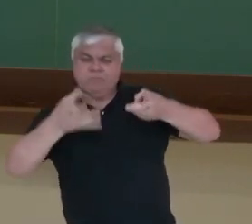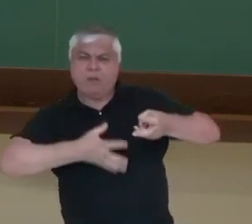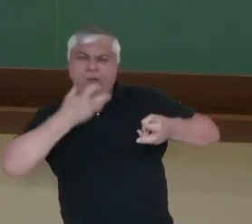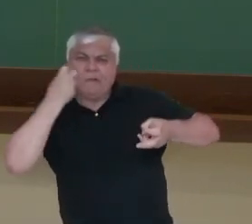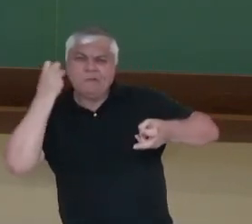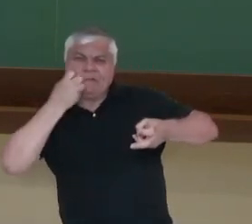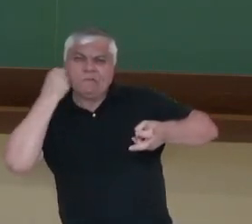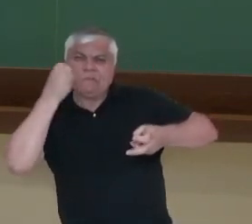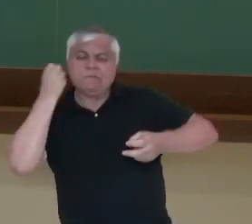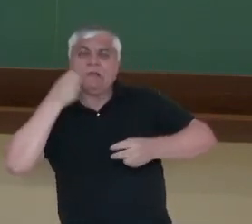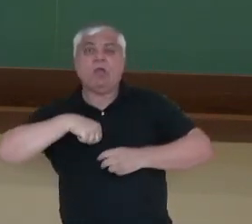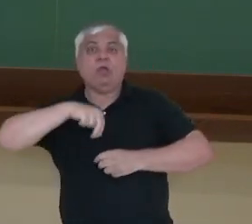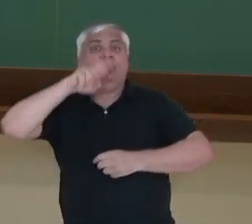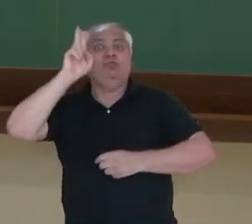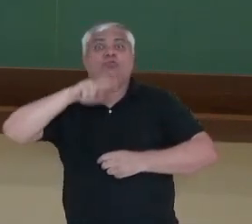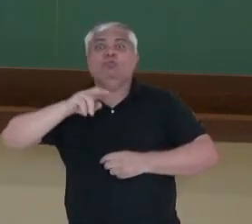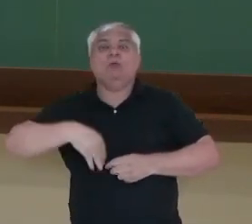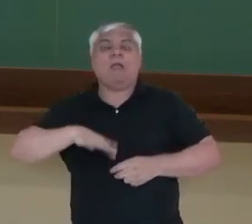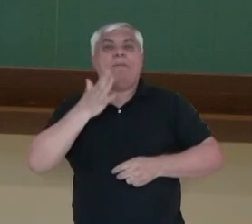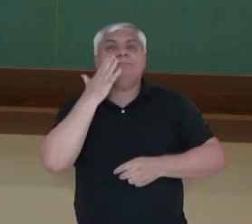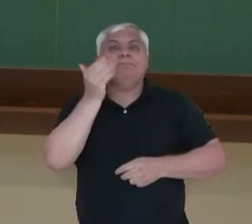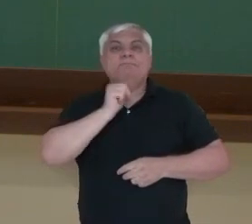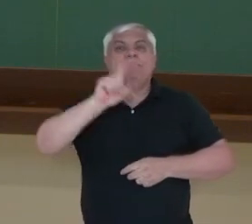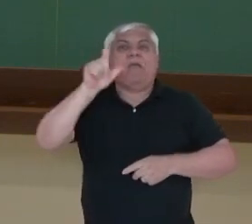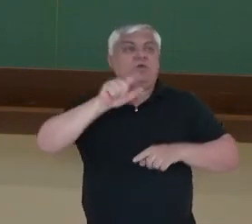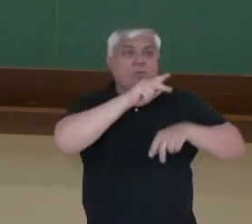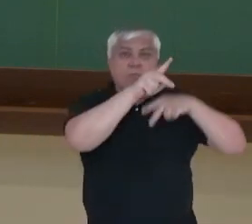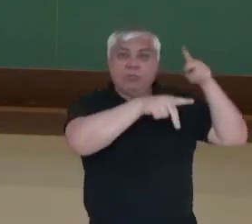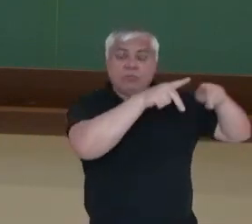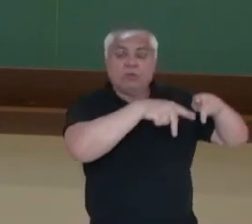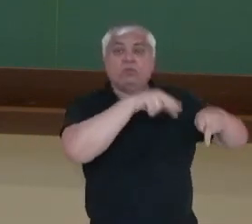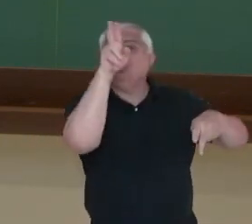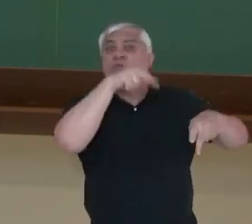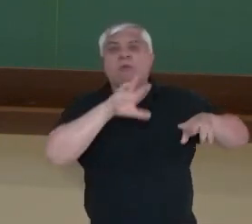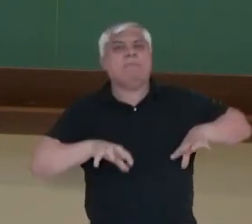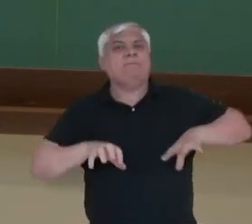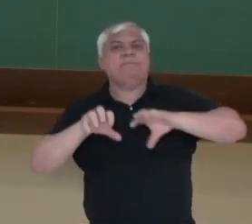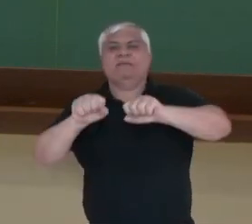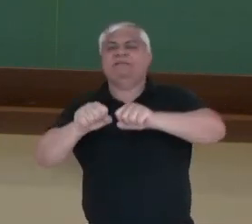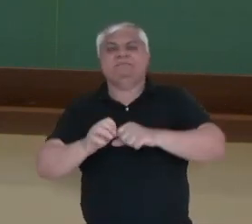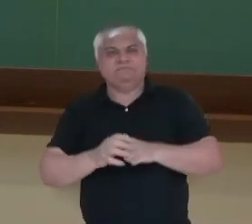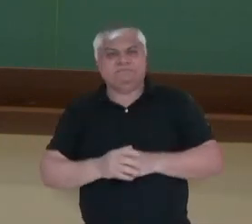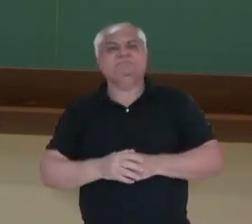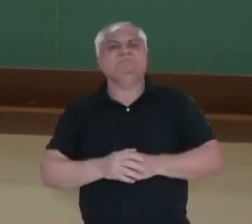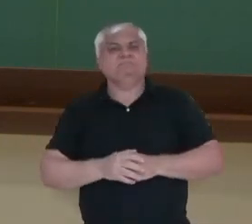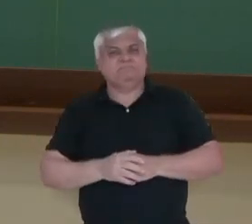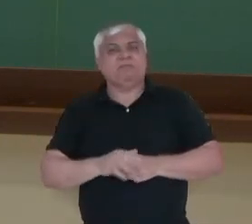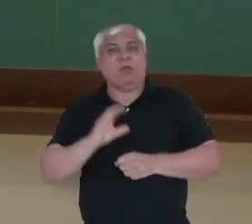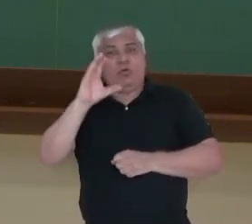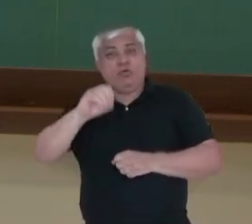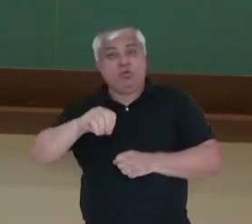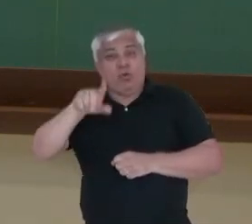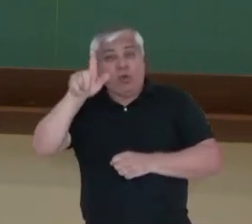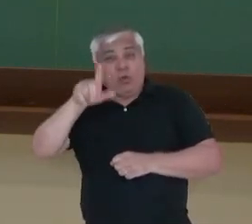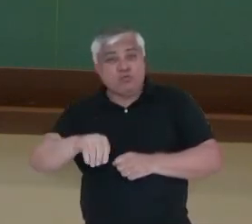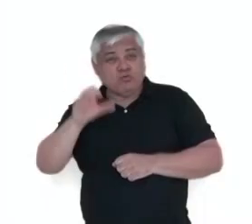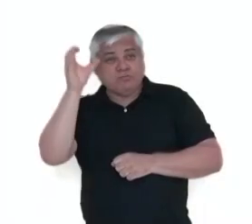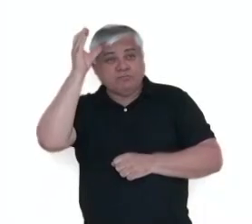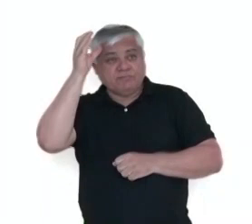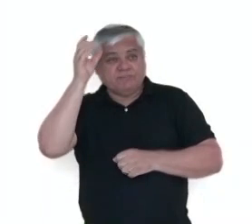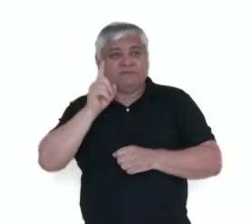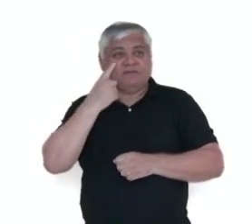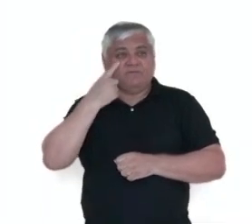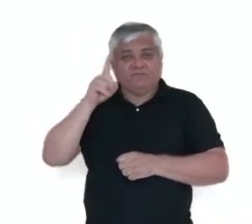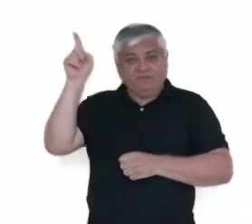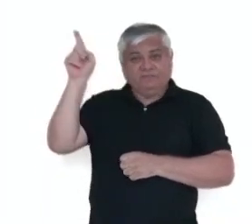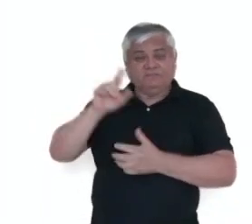nunca teriam tido acesso a algo próximo se viesse apenas ali da localização deles na Europa. A caricatura aqui ao